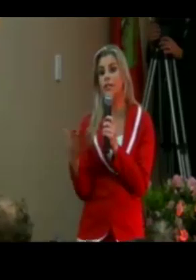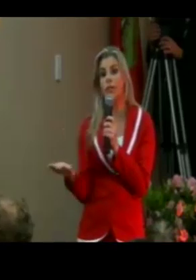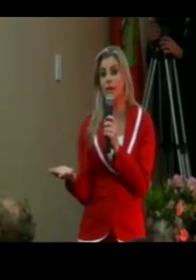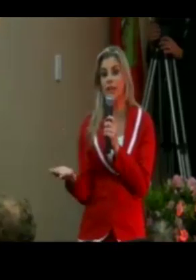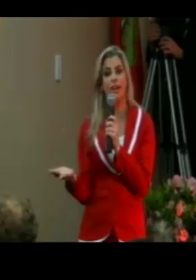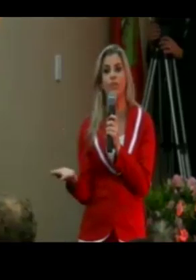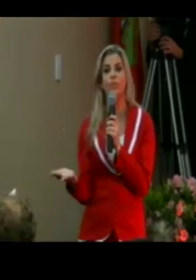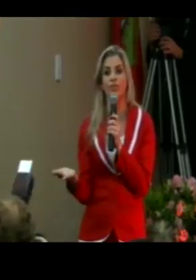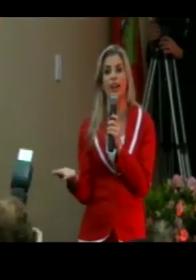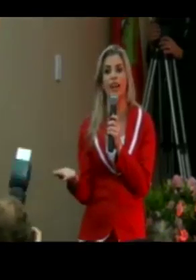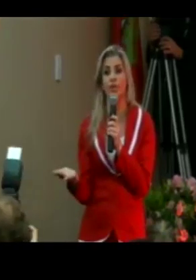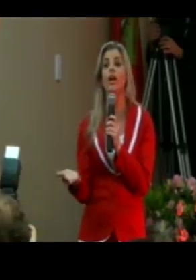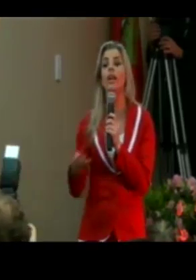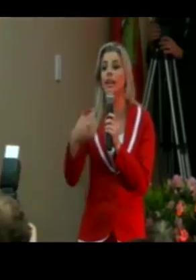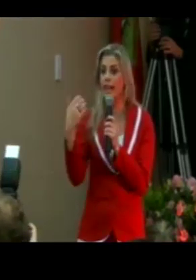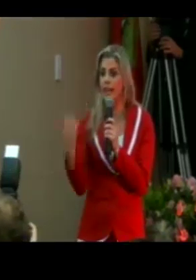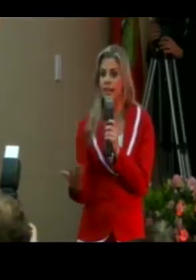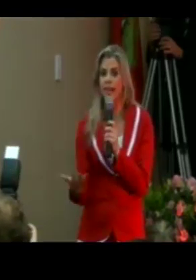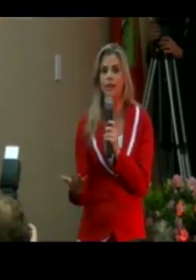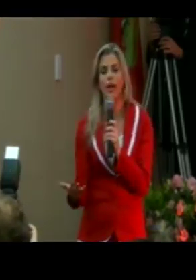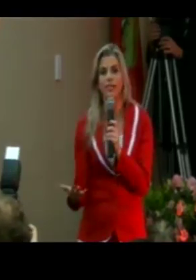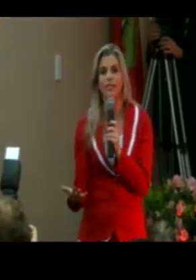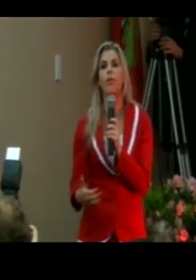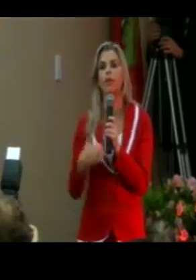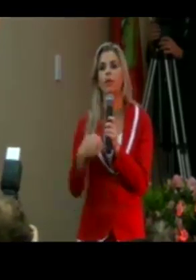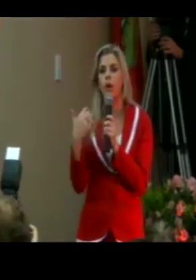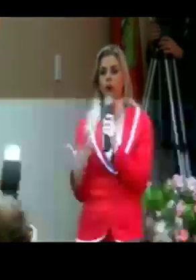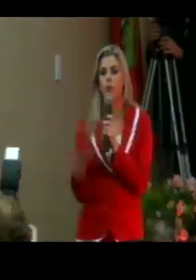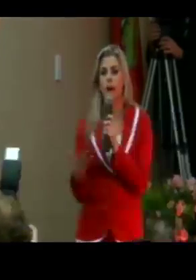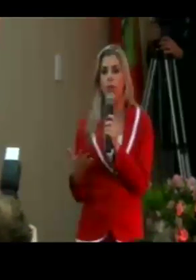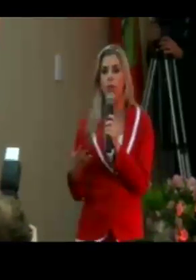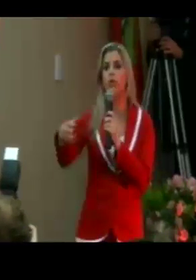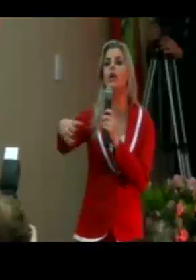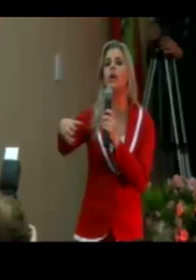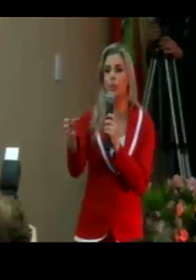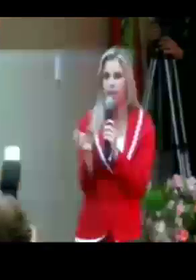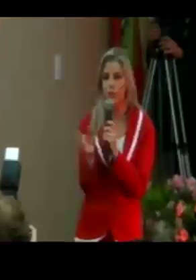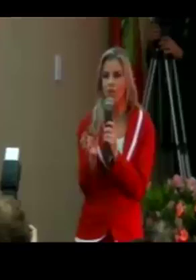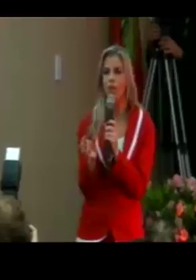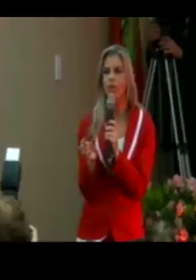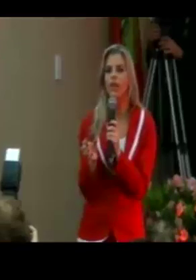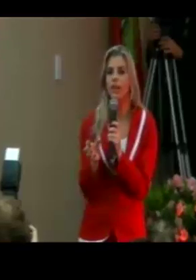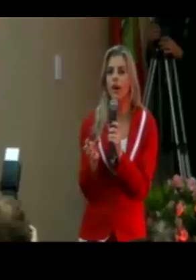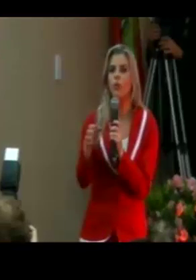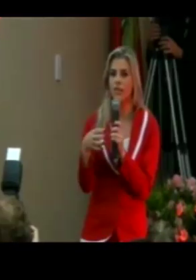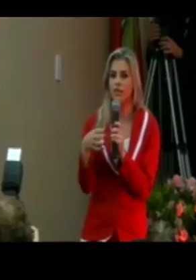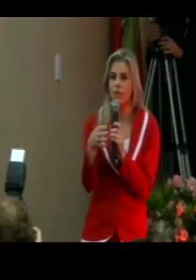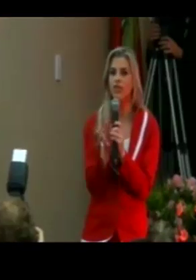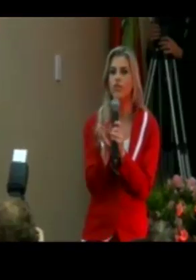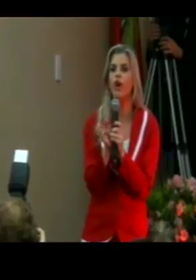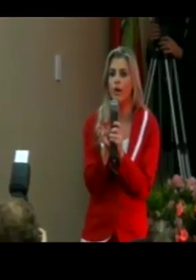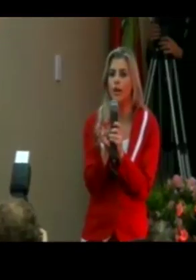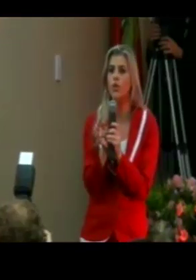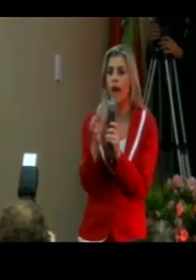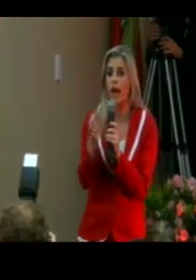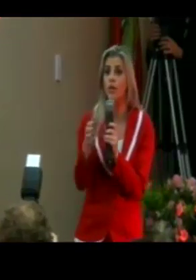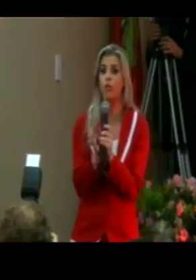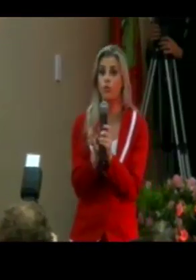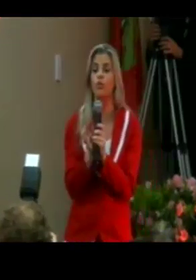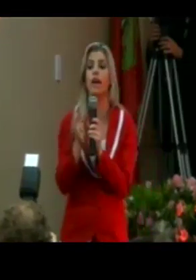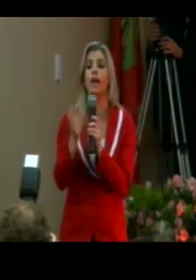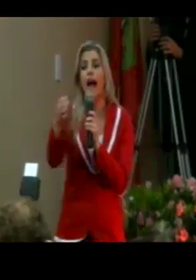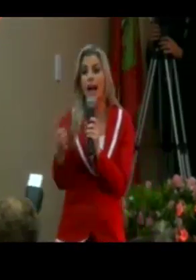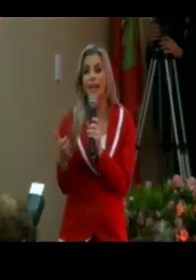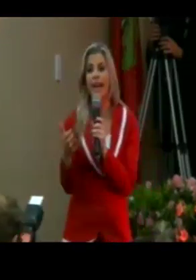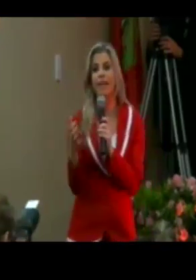professoras, inclusive elas são peças fundamentais do processo. Entendem da educação, podem colaborar muito e podemos também fazer algumas ações